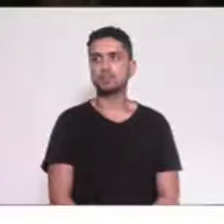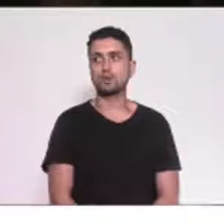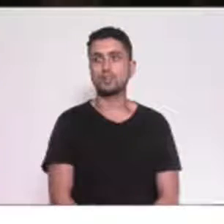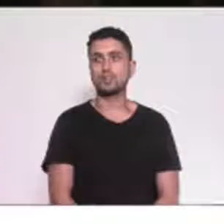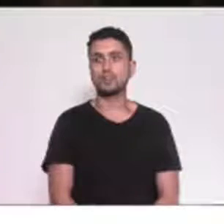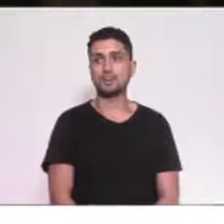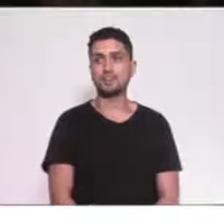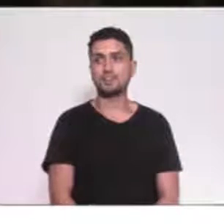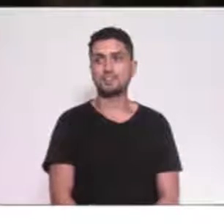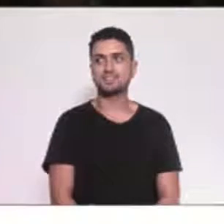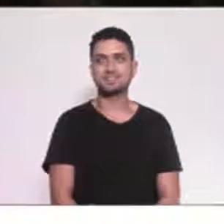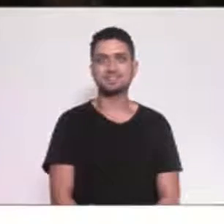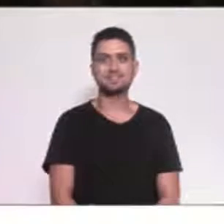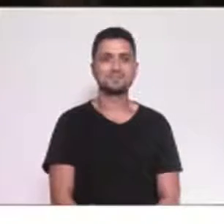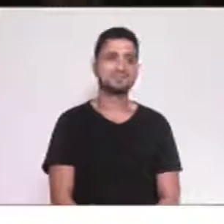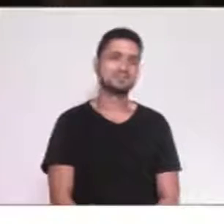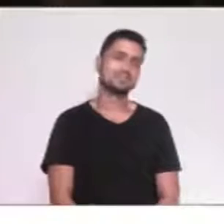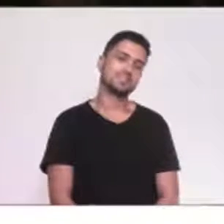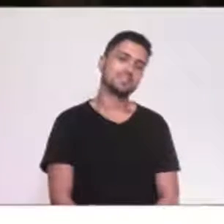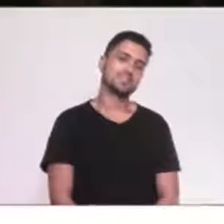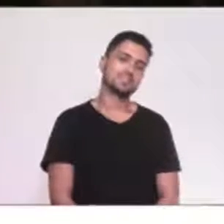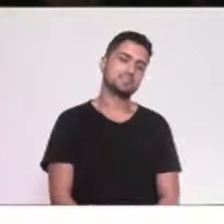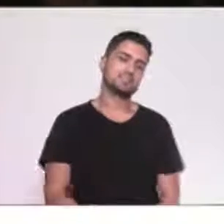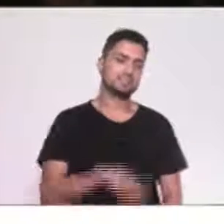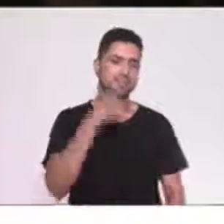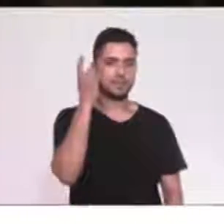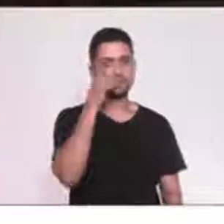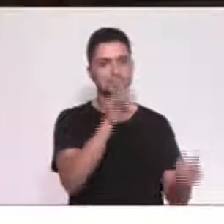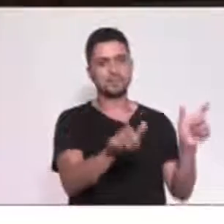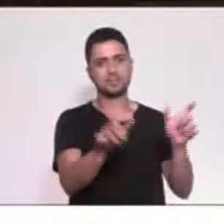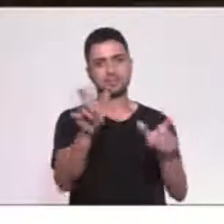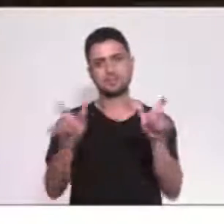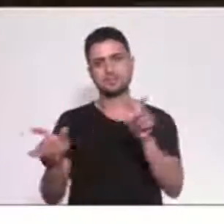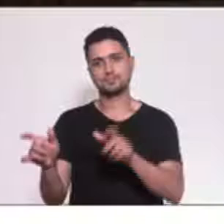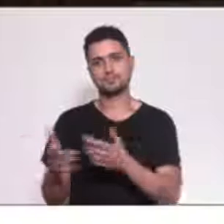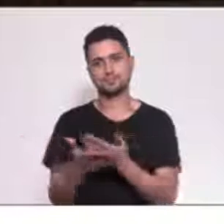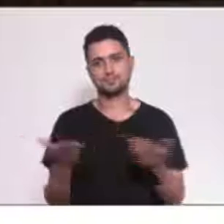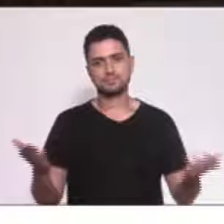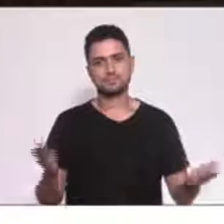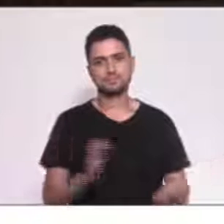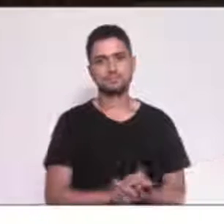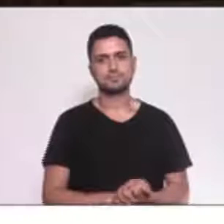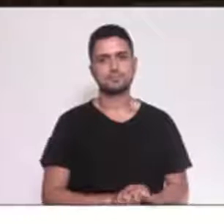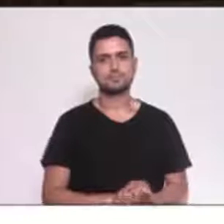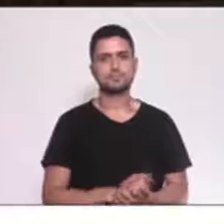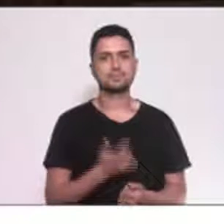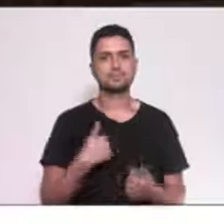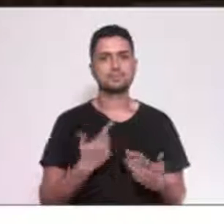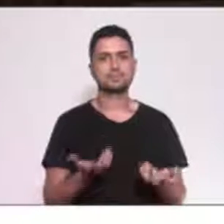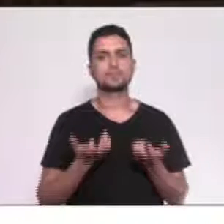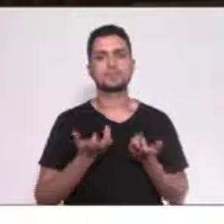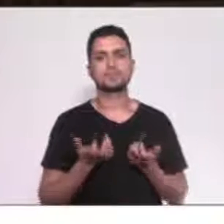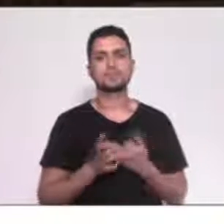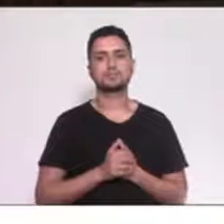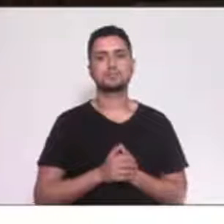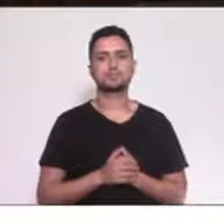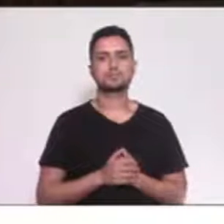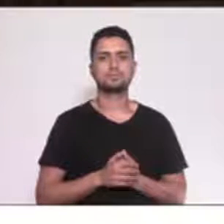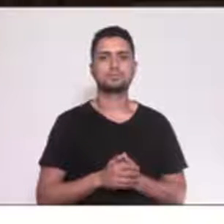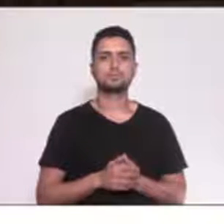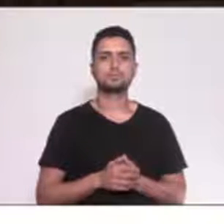Senhor presidente, senhoras deputadas, senhores deputados, quero fazer essa primeira